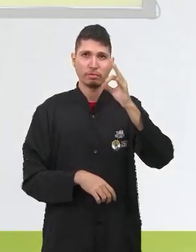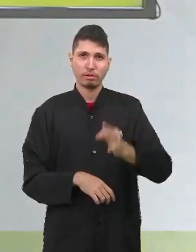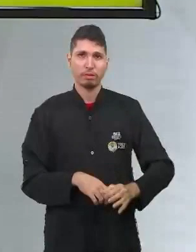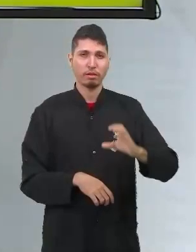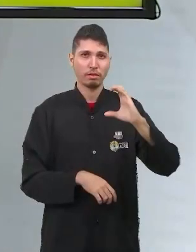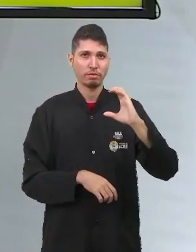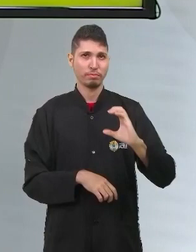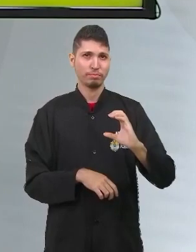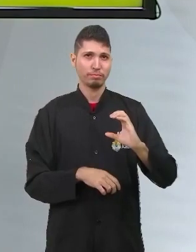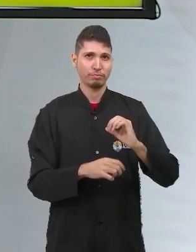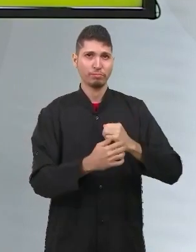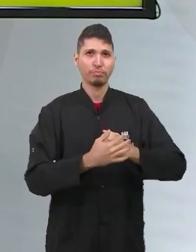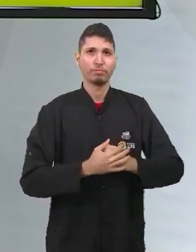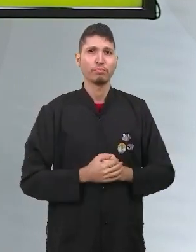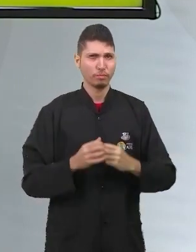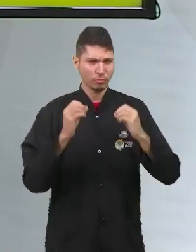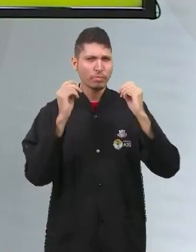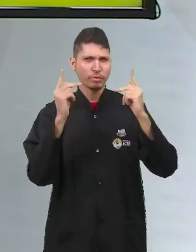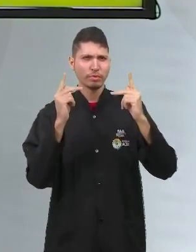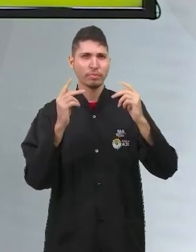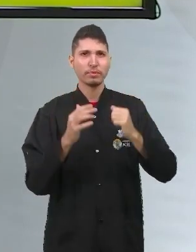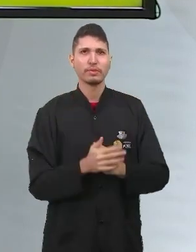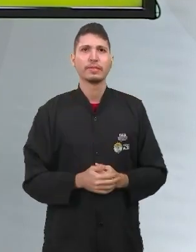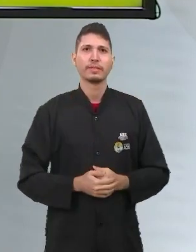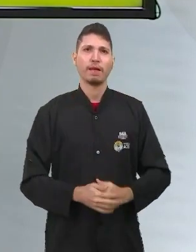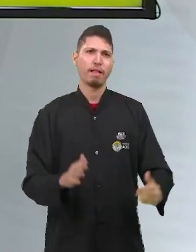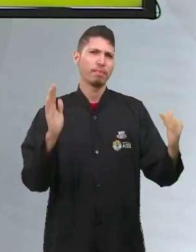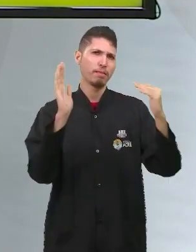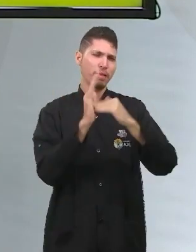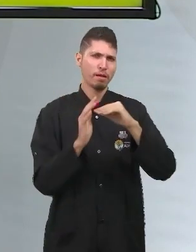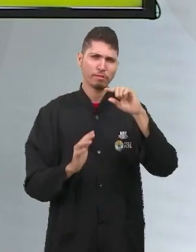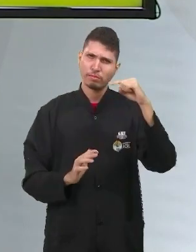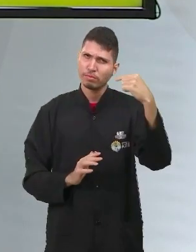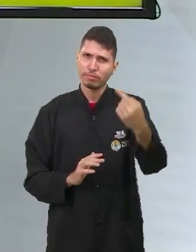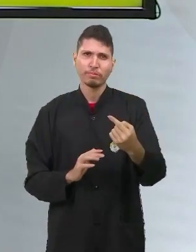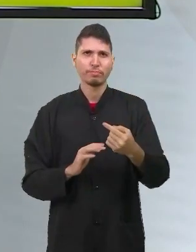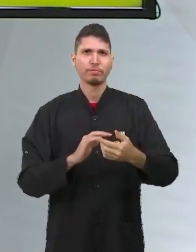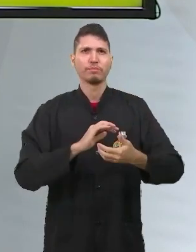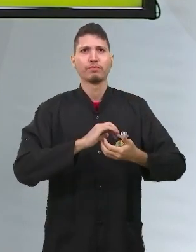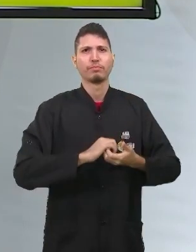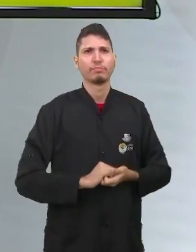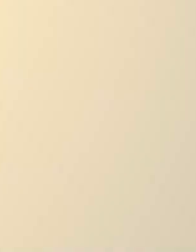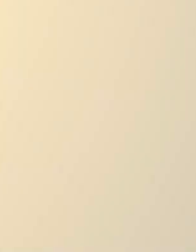bom? Ok, pessoal? Valeu a aula de hoje, muito obrigado e até a próxima.